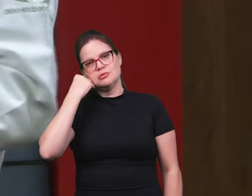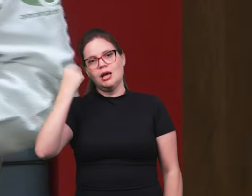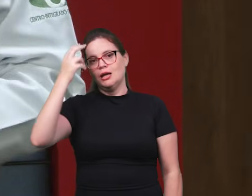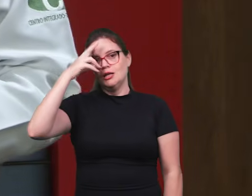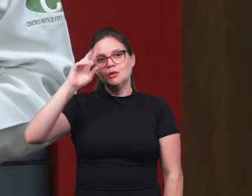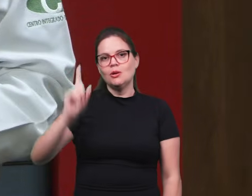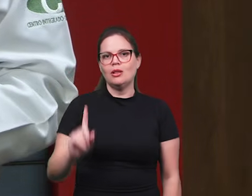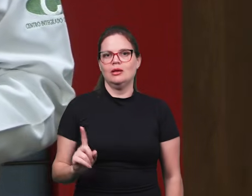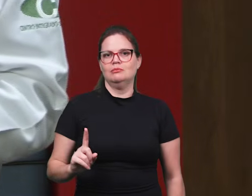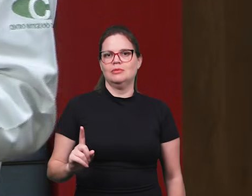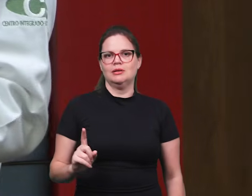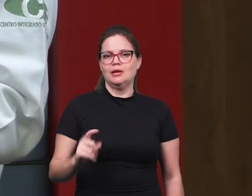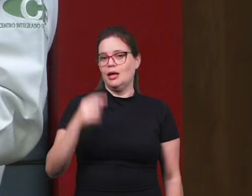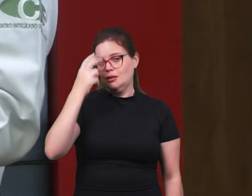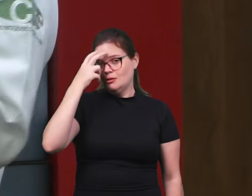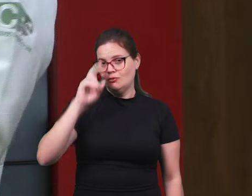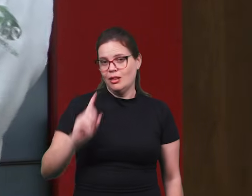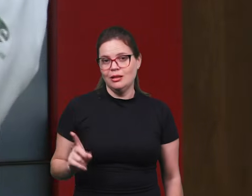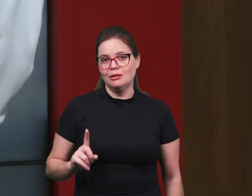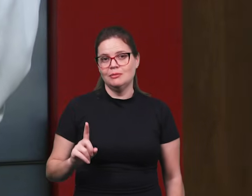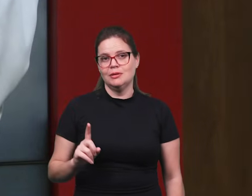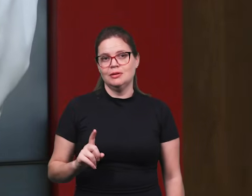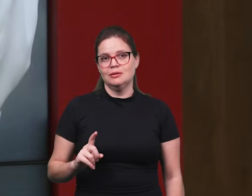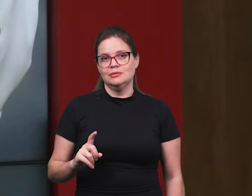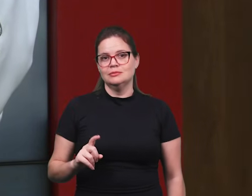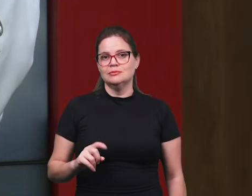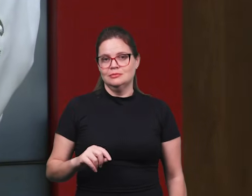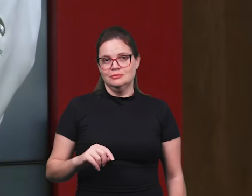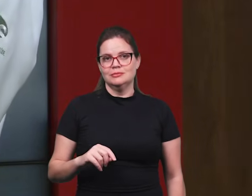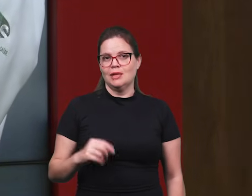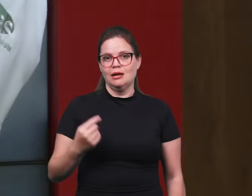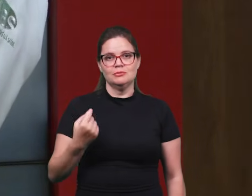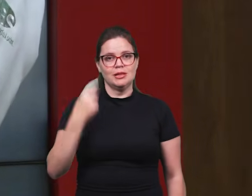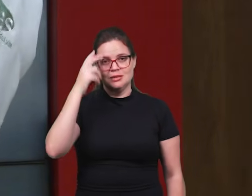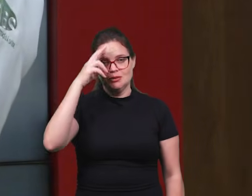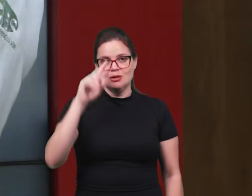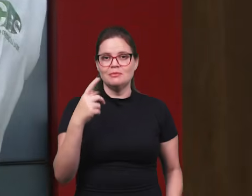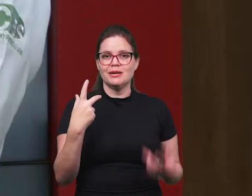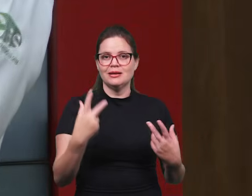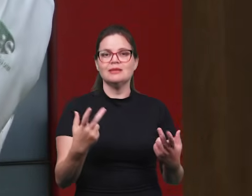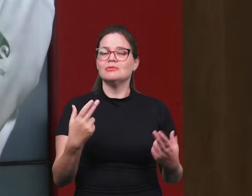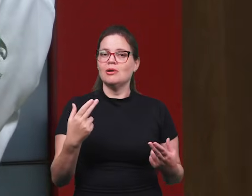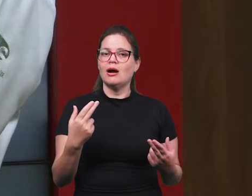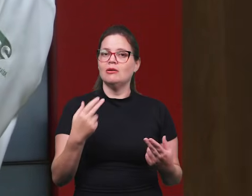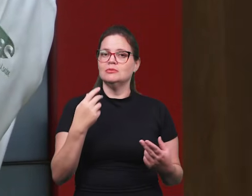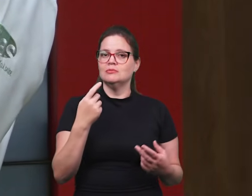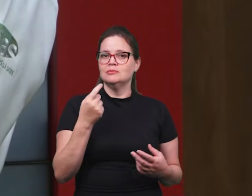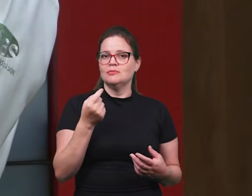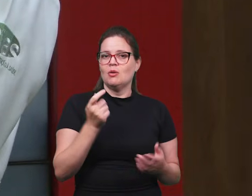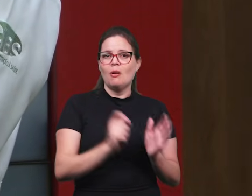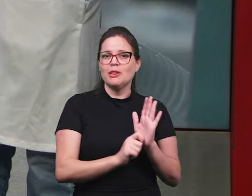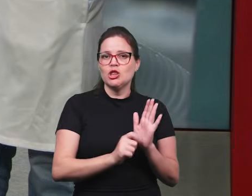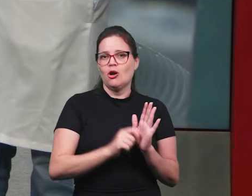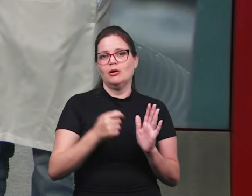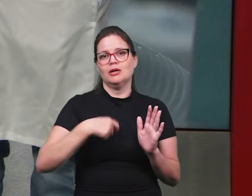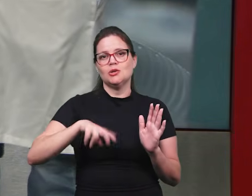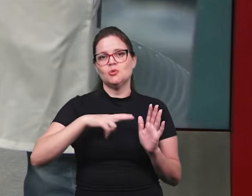paciente não lembra, então ele tem amnésia, ele não lembra, é o famoso boa noite Cinderela, que você não vai lembrar. Então, naquele momento, ele não vai lembrar